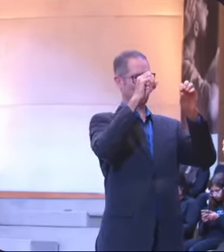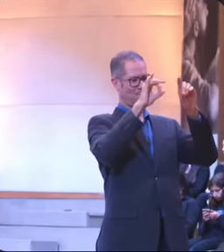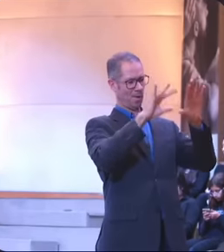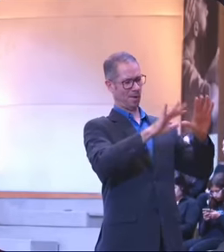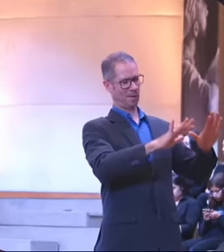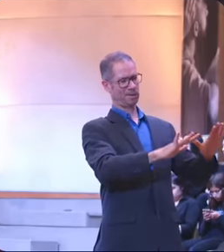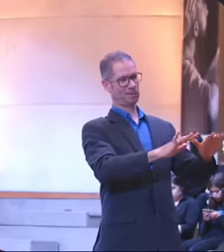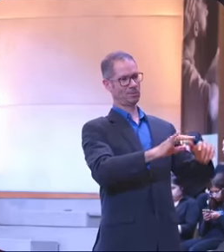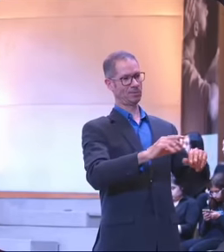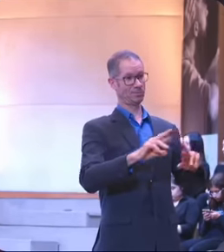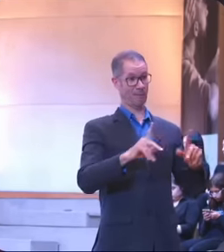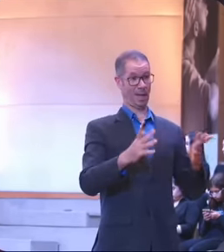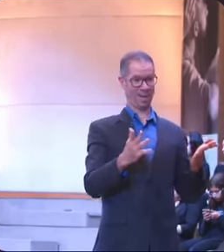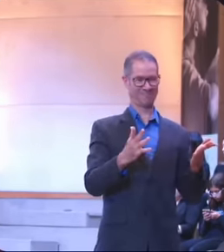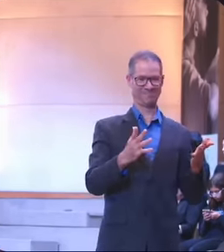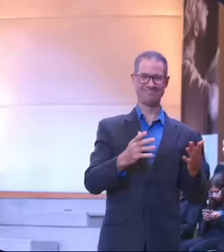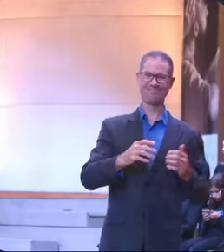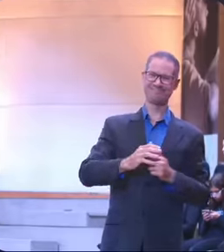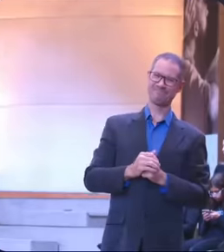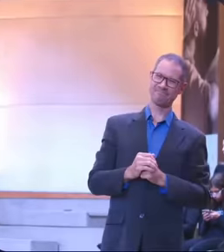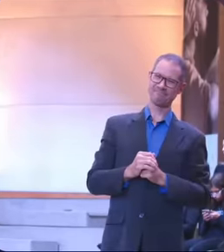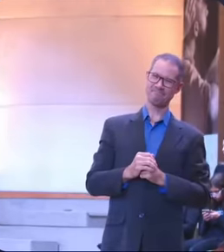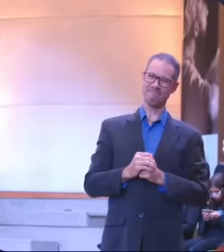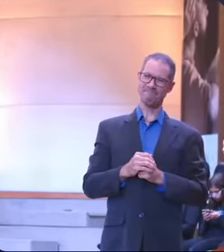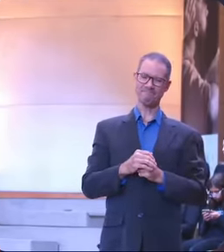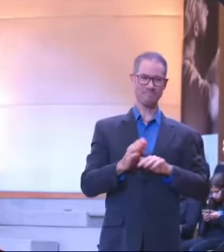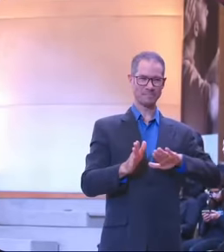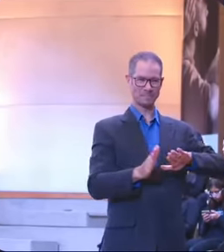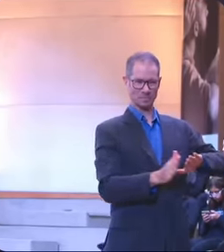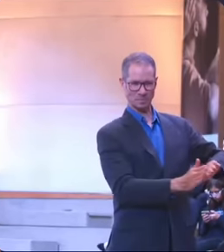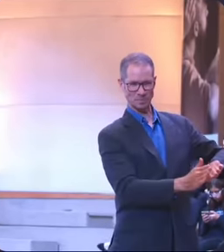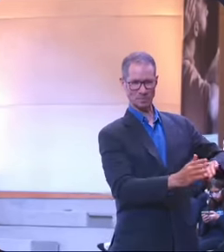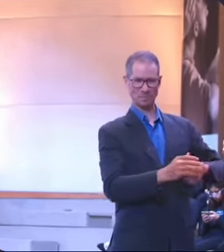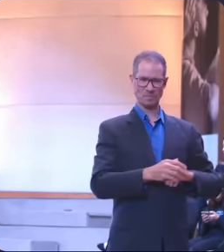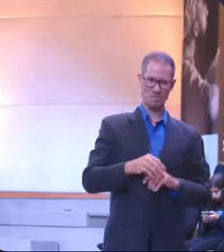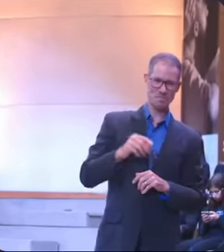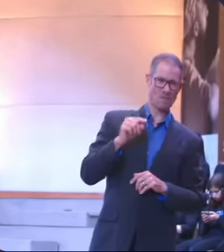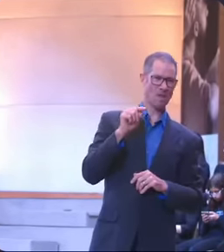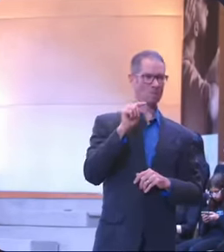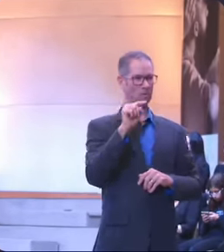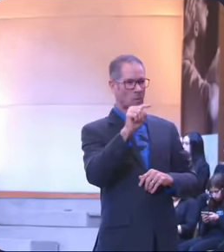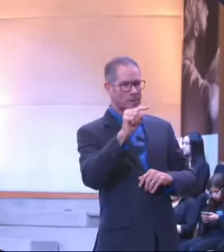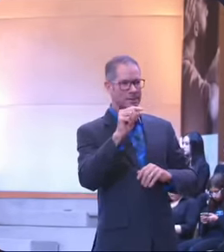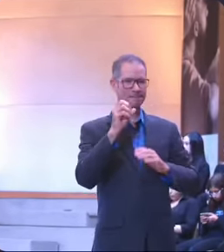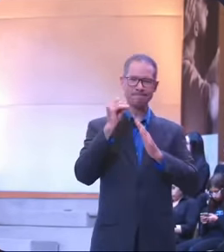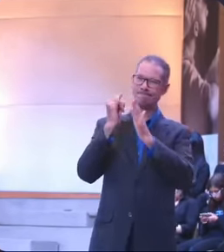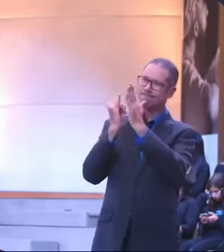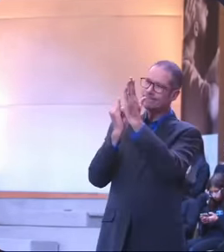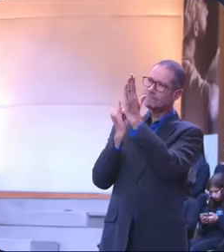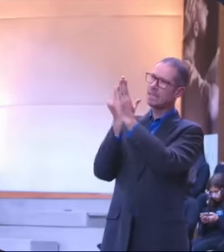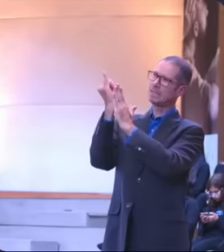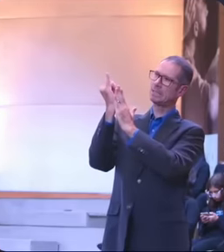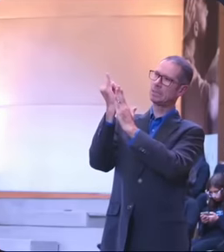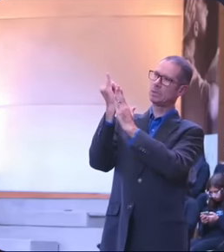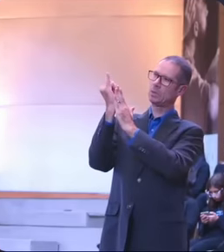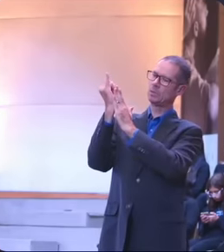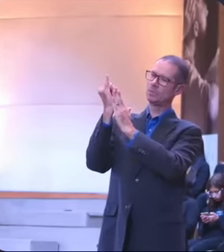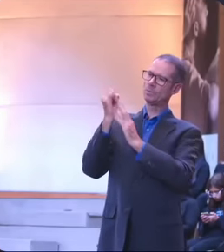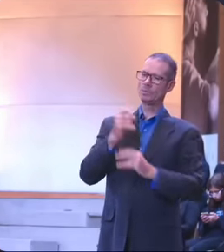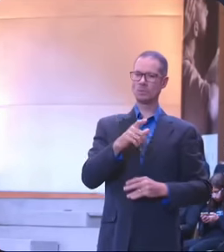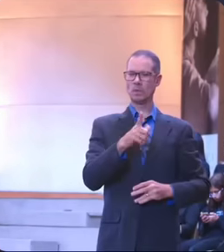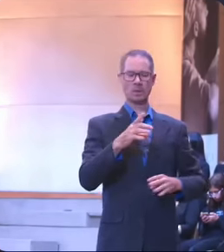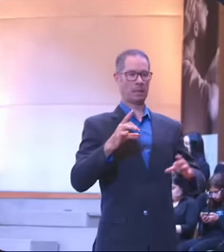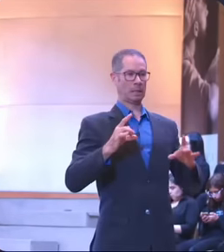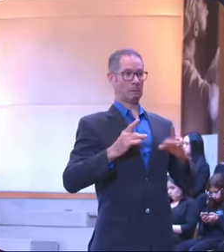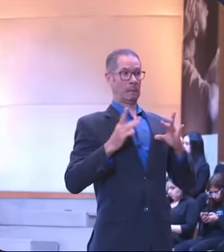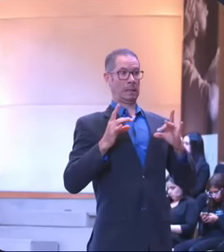bênção. Eu quero dizer uma coisa para você: quando você é um intercessor, você não tem medo